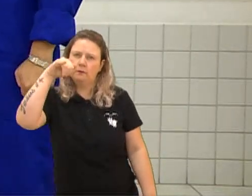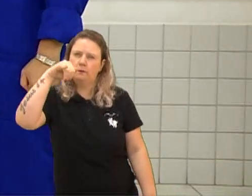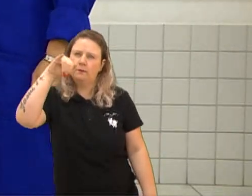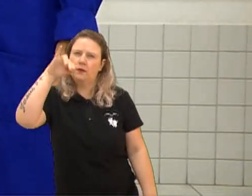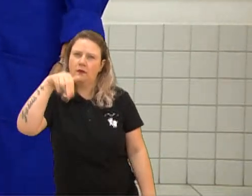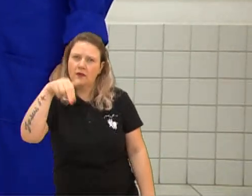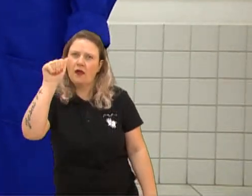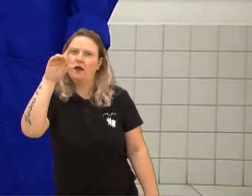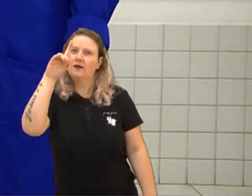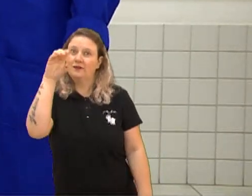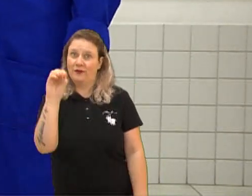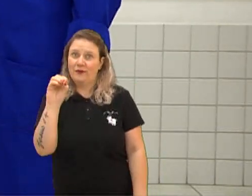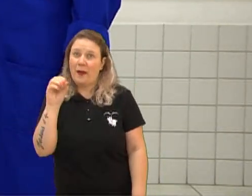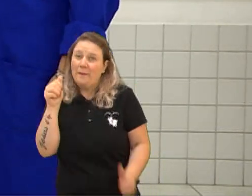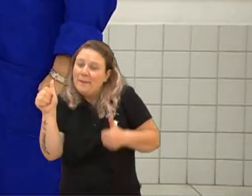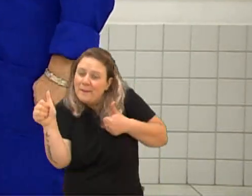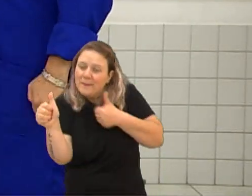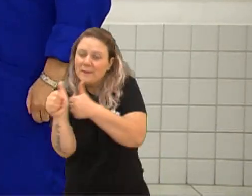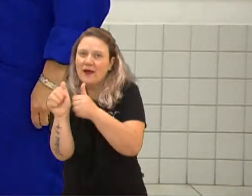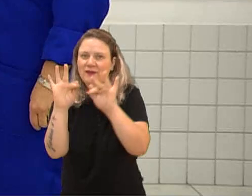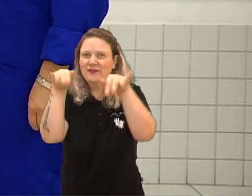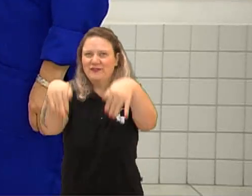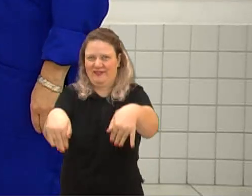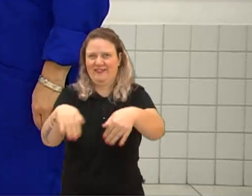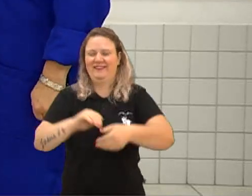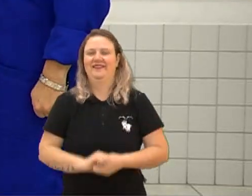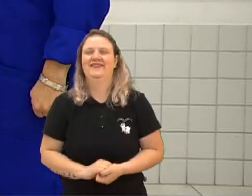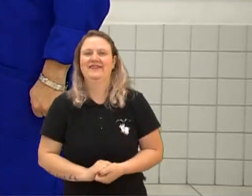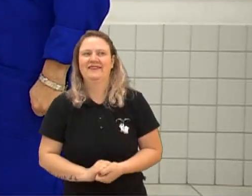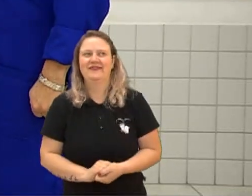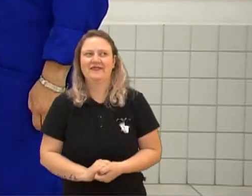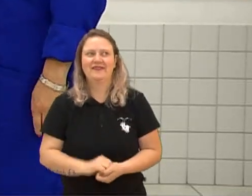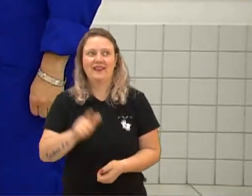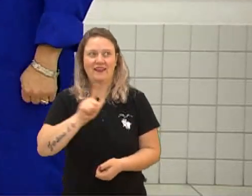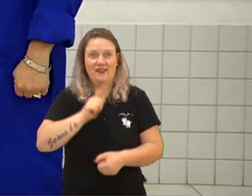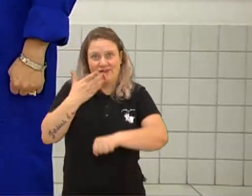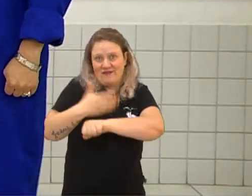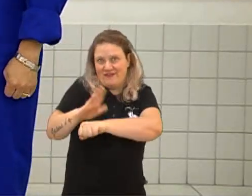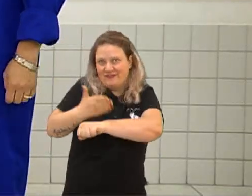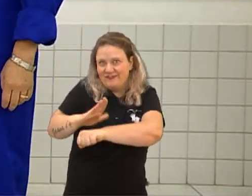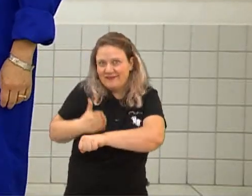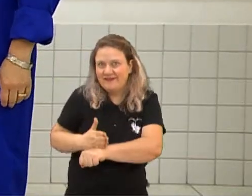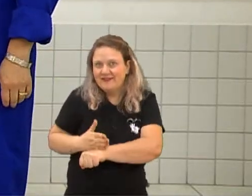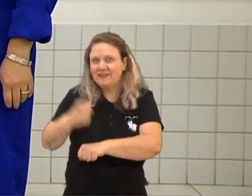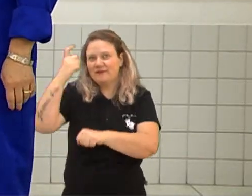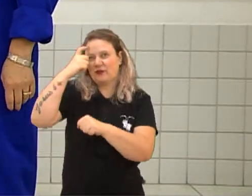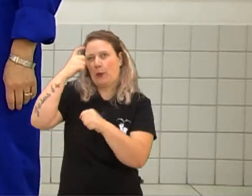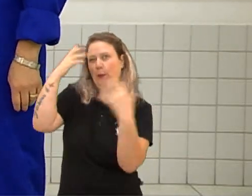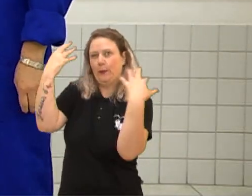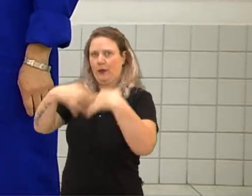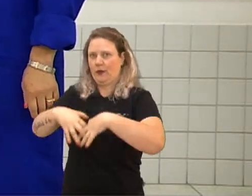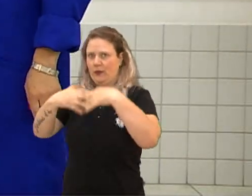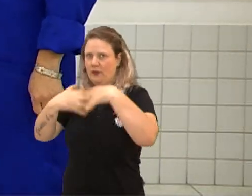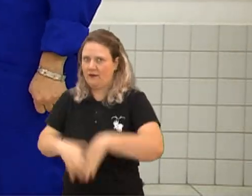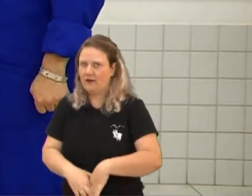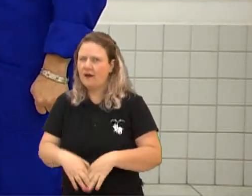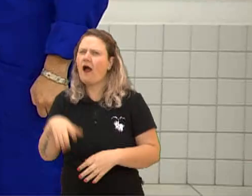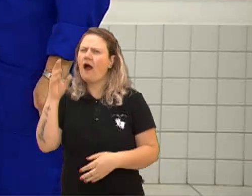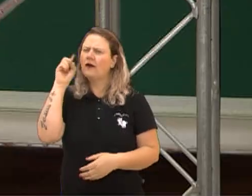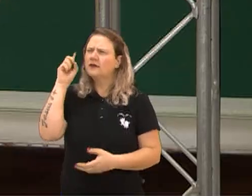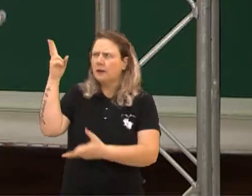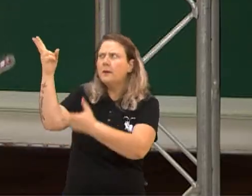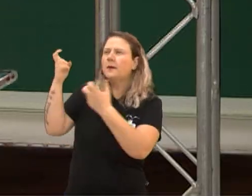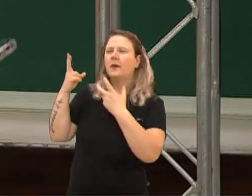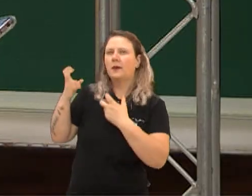que nós estamos finalizando. E temos mais um exercício para vocês refletirem. Agora vamos ver se vocês assimilam aí